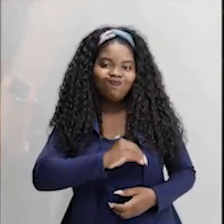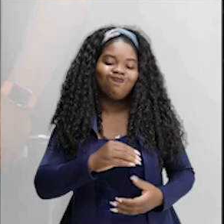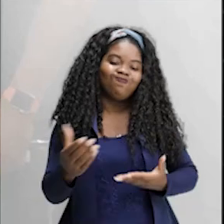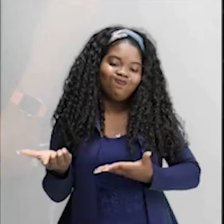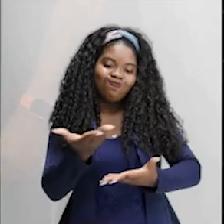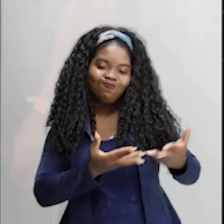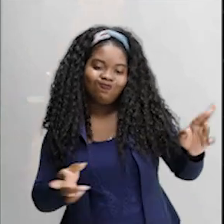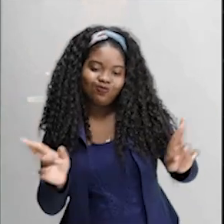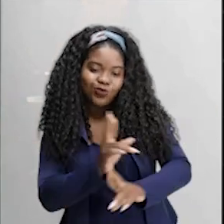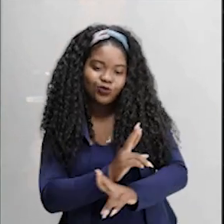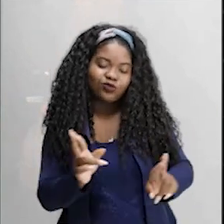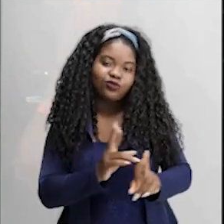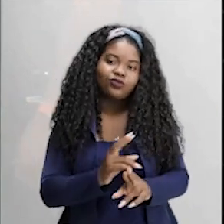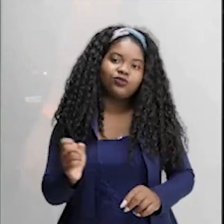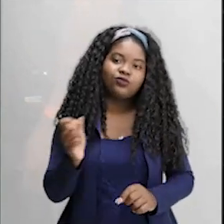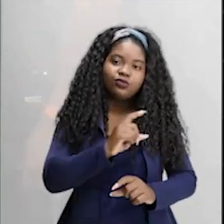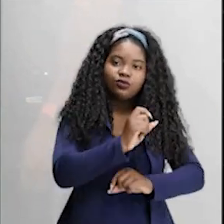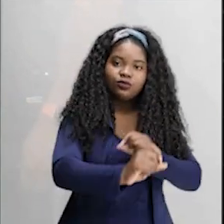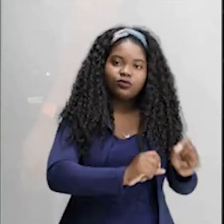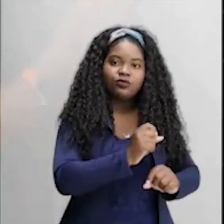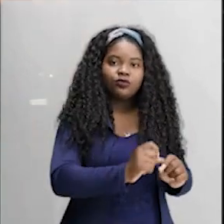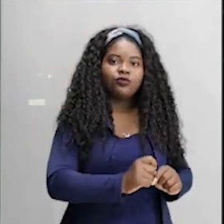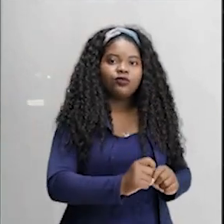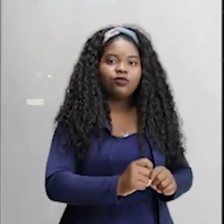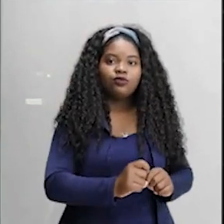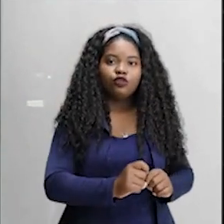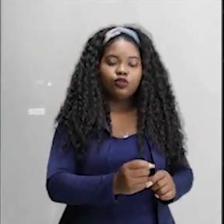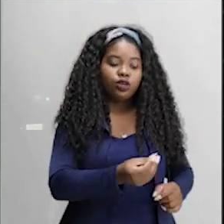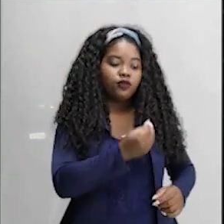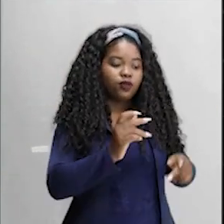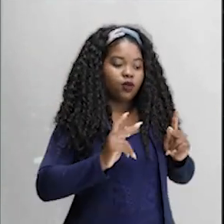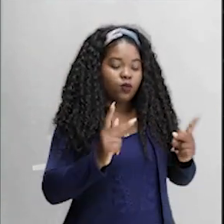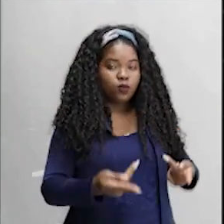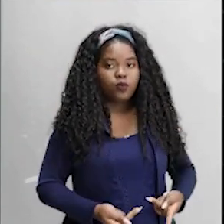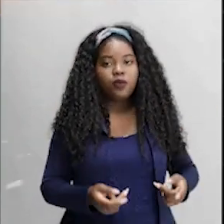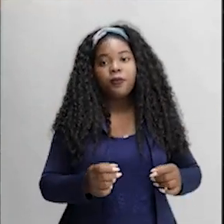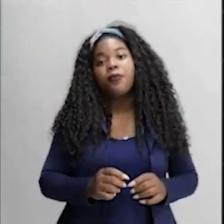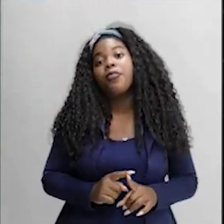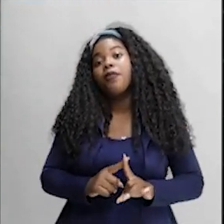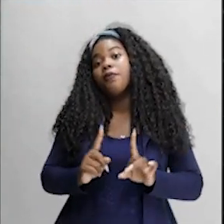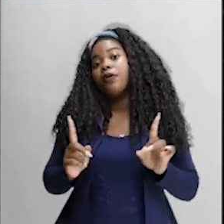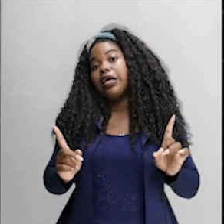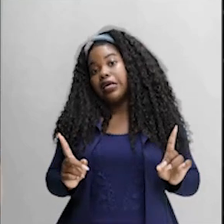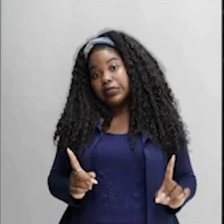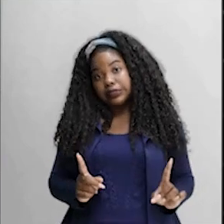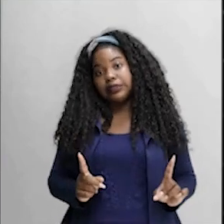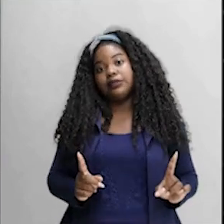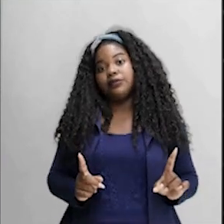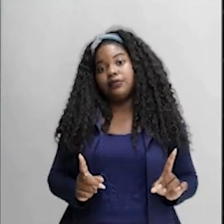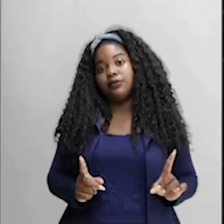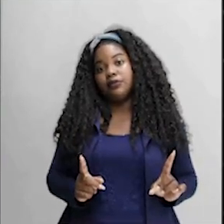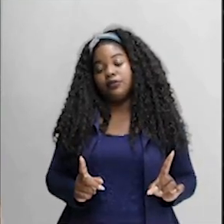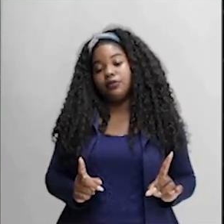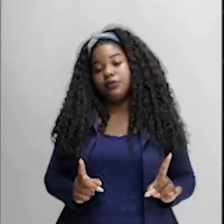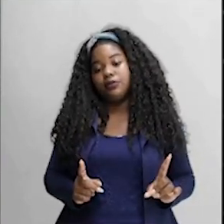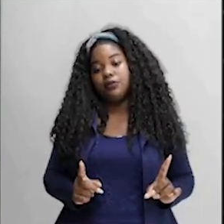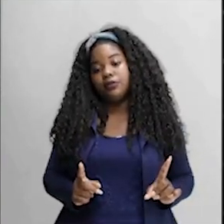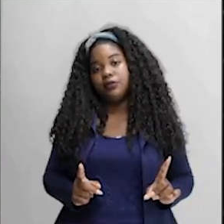envolvida do que a questão da realização do ser humano, correto? Mas aqui é que está o drama e o dilema, que pouca gente